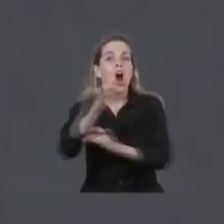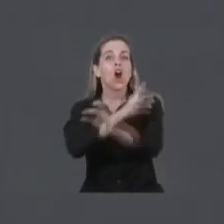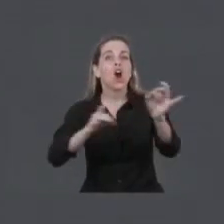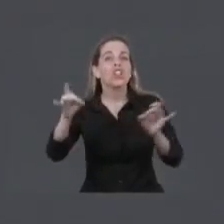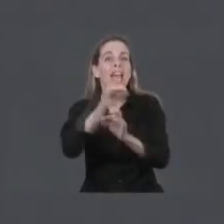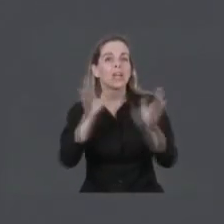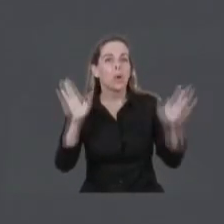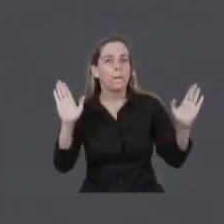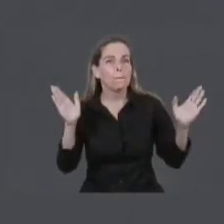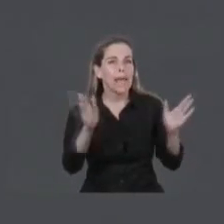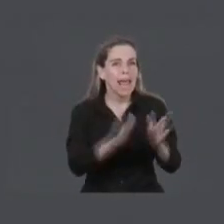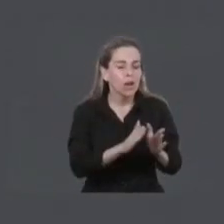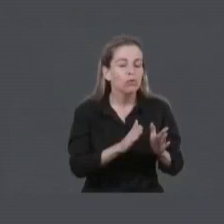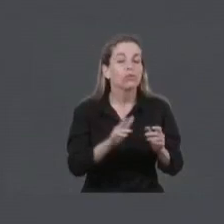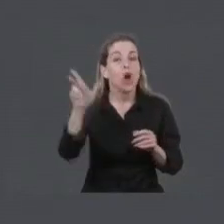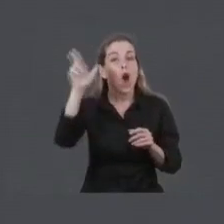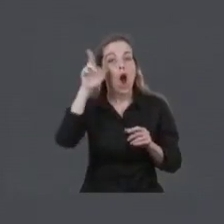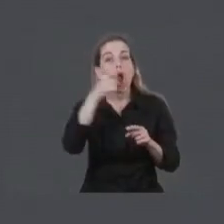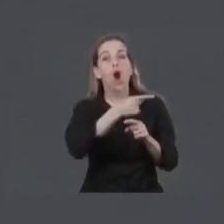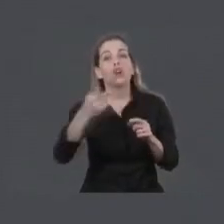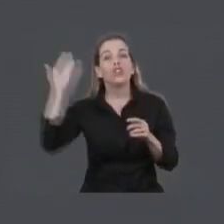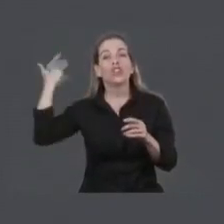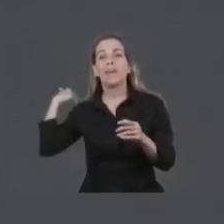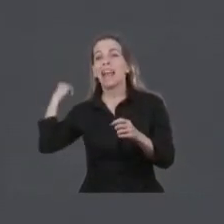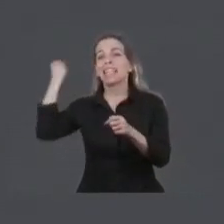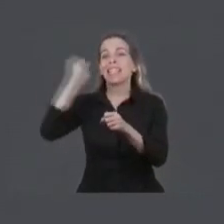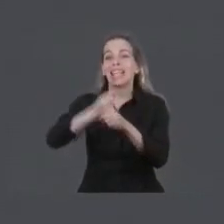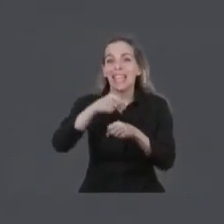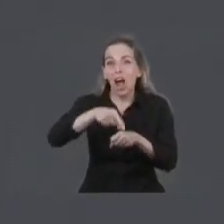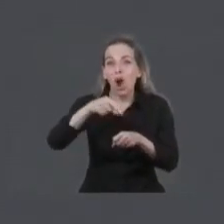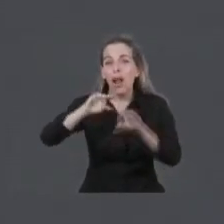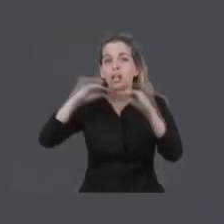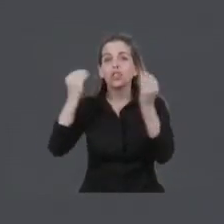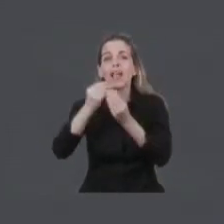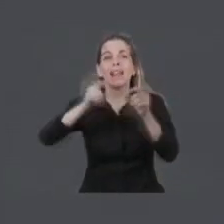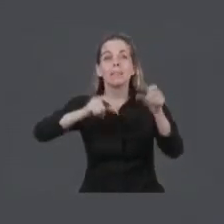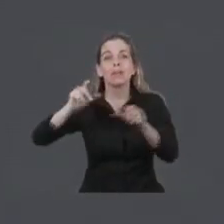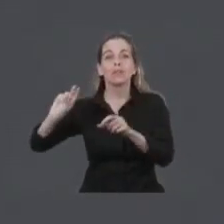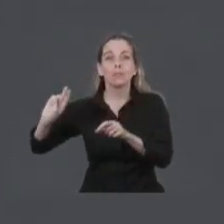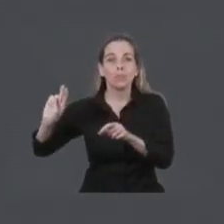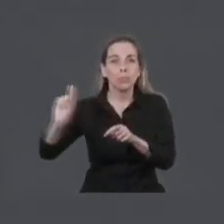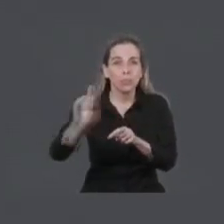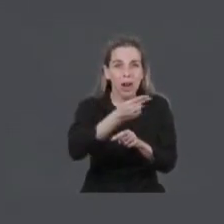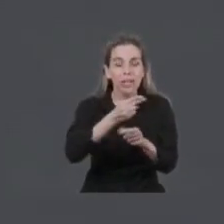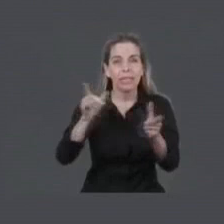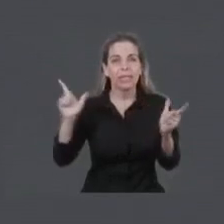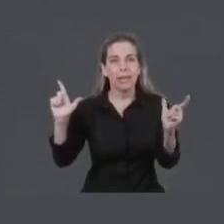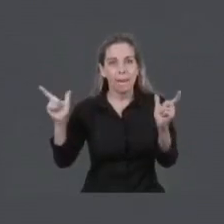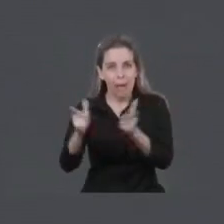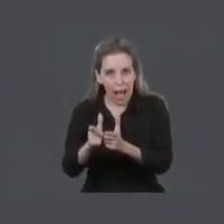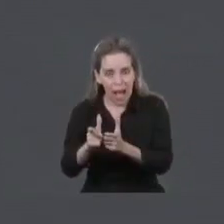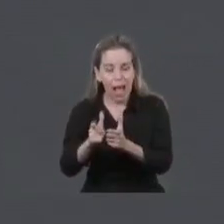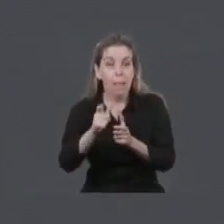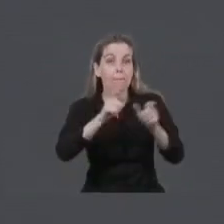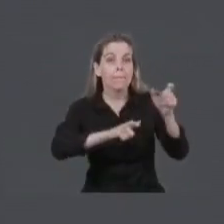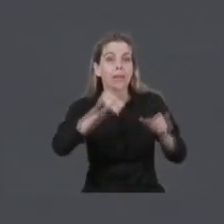no país para conter a pandemia do coronavírus que como antecipou o presidente Alberto Fernandes nesta sexta-feira incluirá o